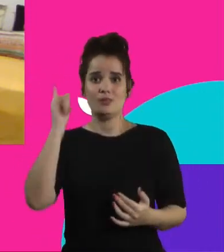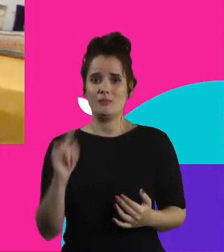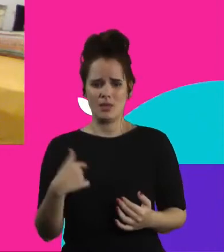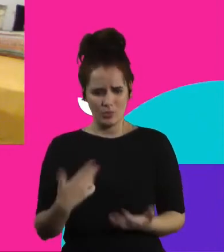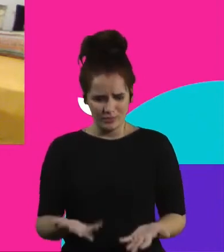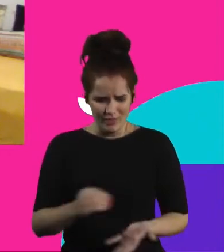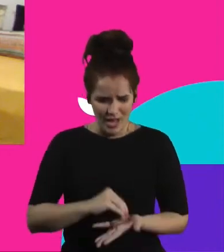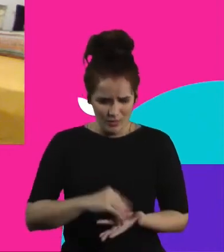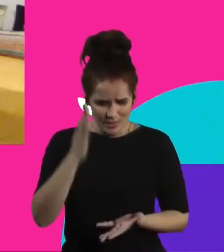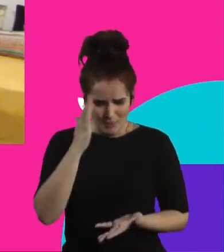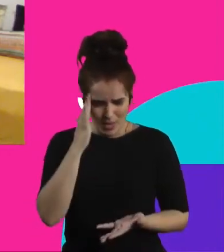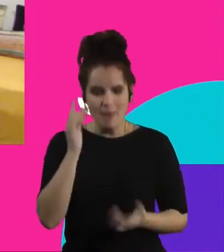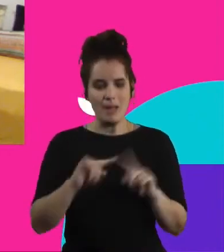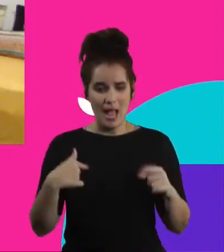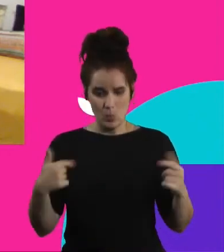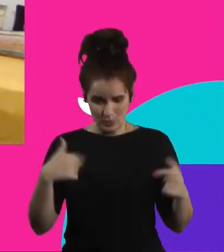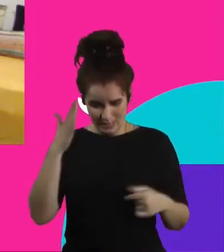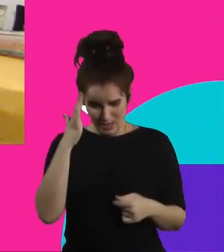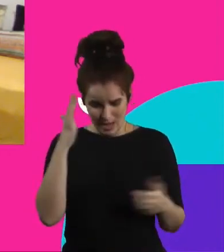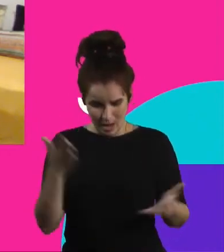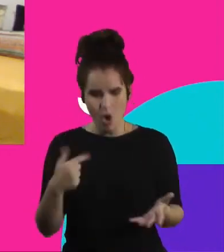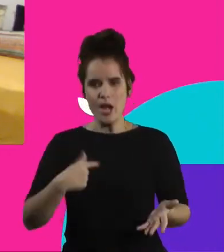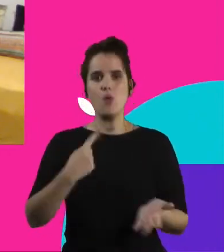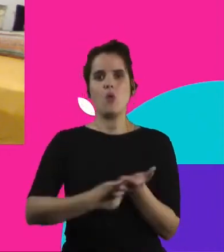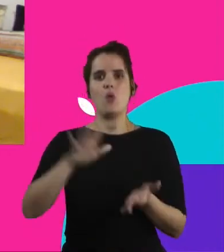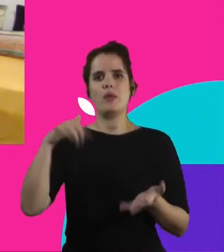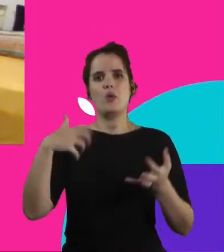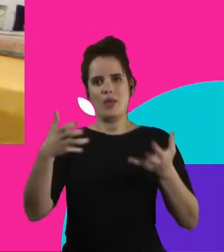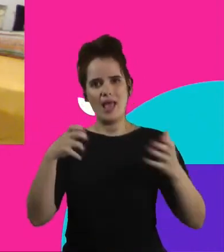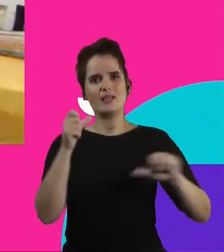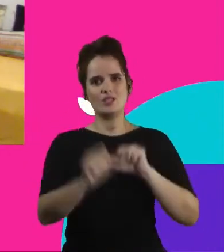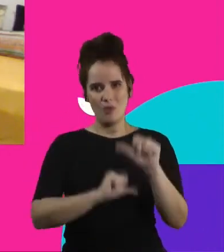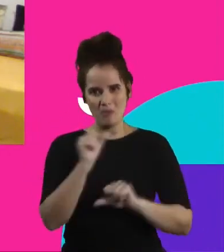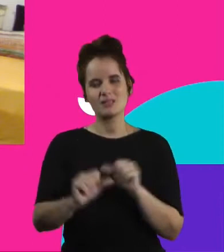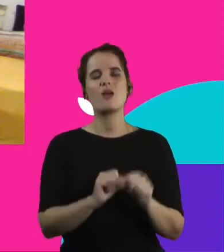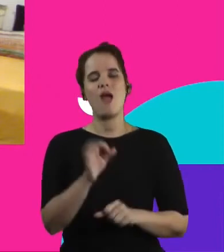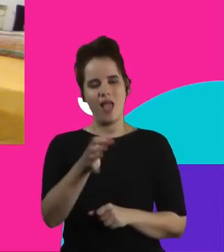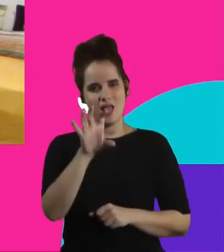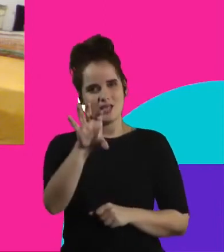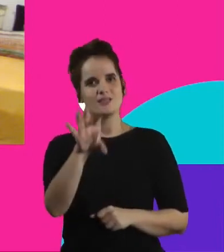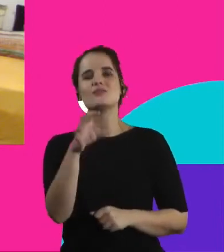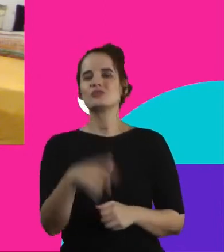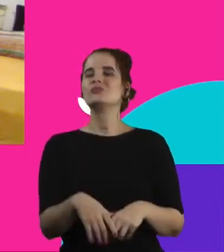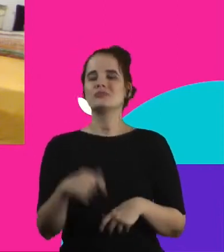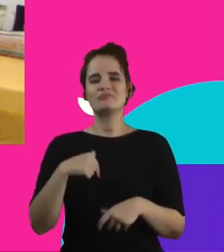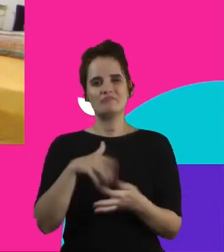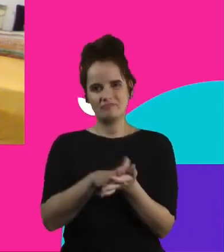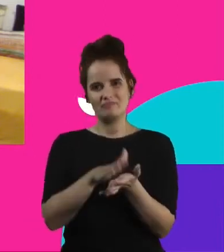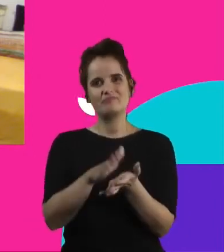não sabia, mas agora que eu sei, né, eu me comprometo a essa transformação. Então, acho que é também muito da riqueza, né,